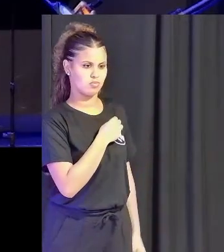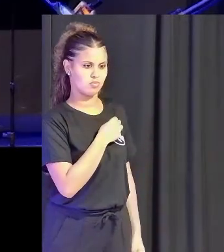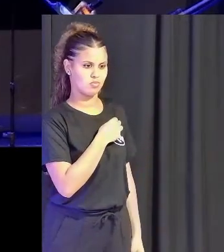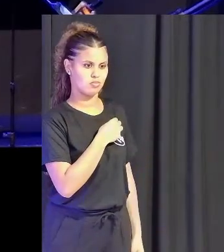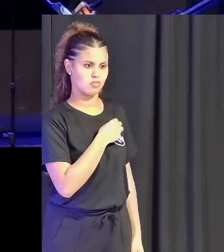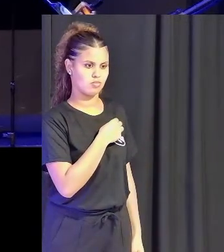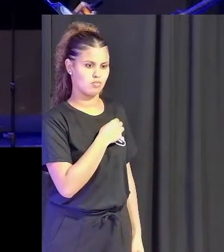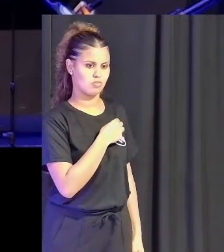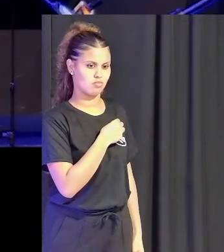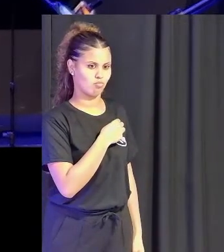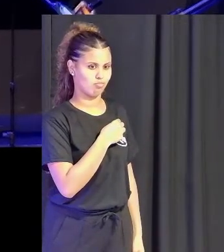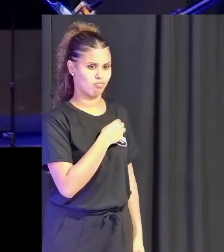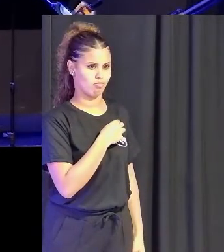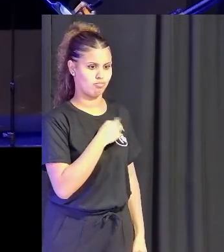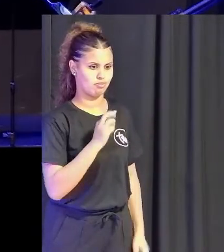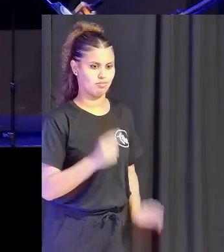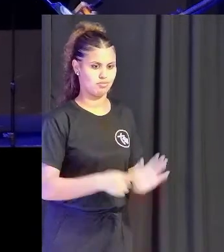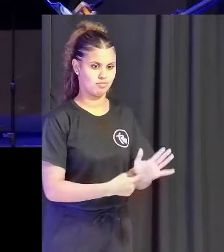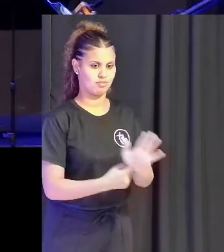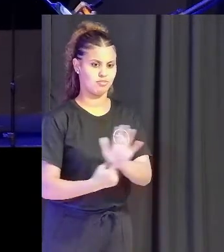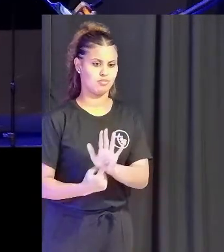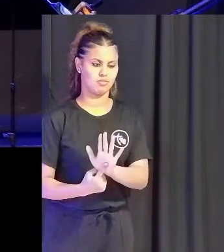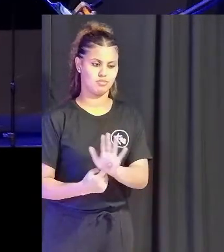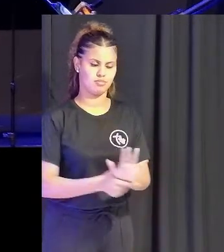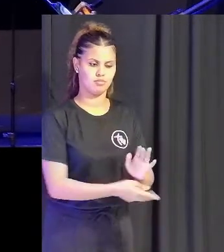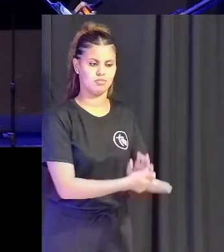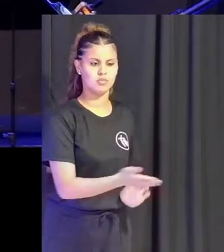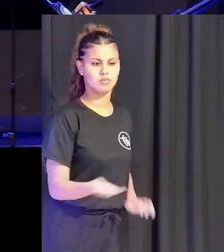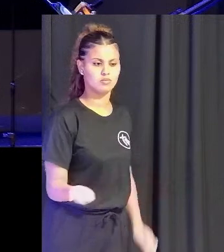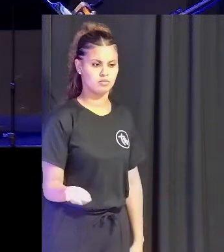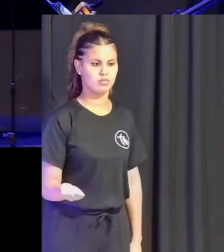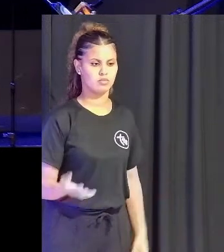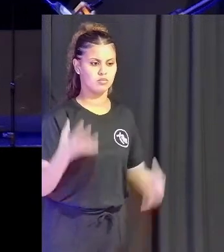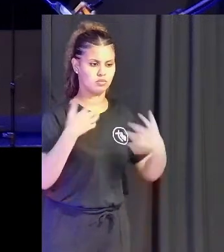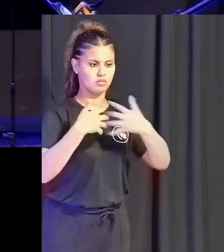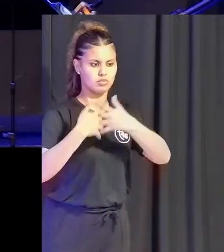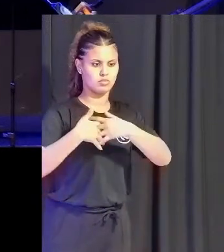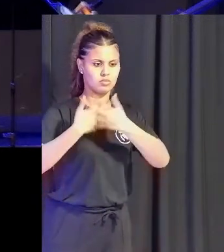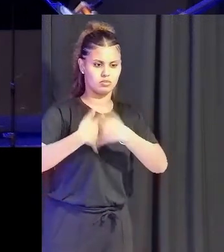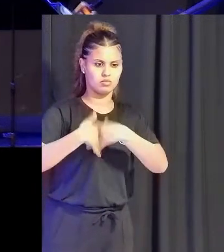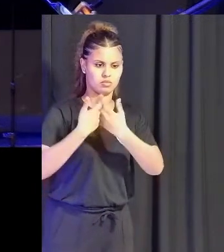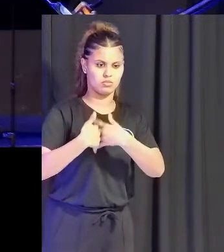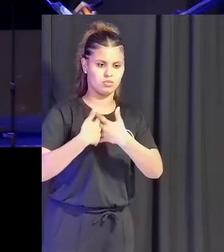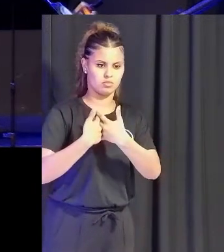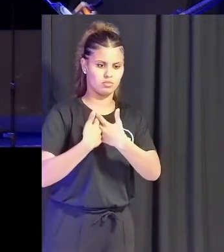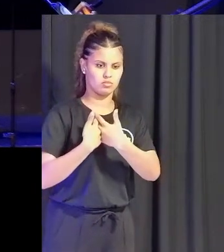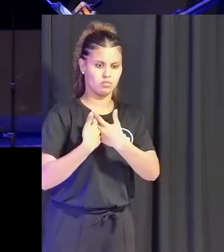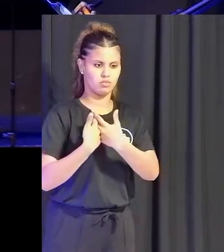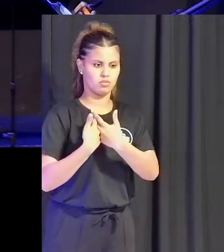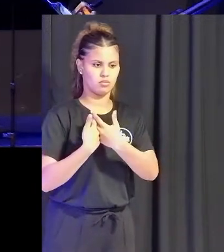levar a vocês a pensarem e a refletirem hoje é que essas saídas